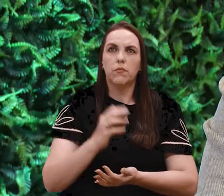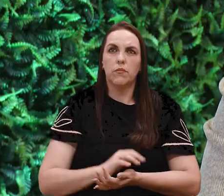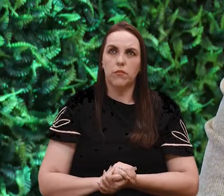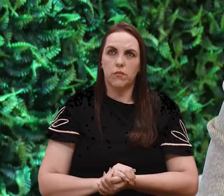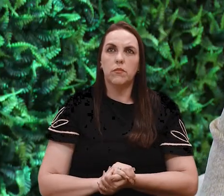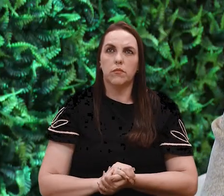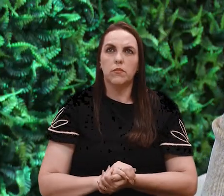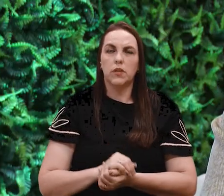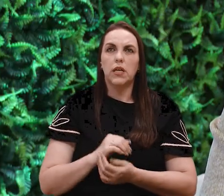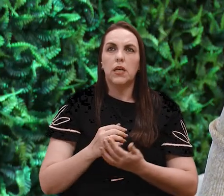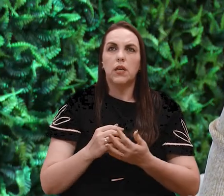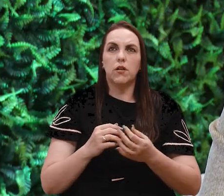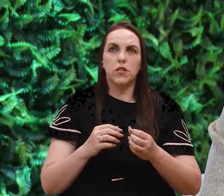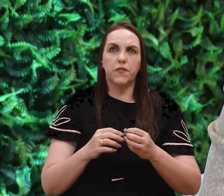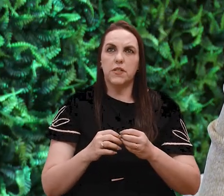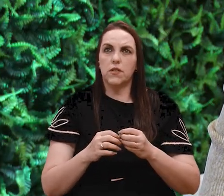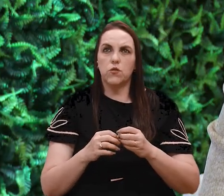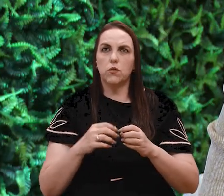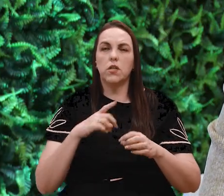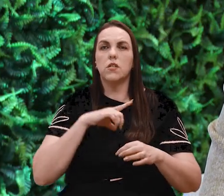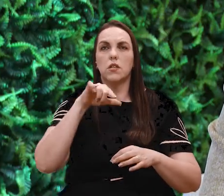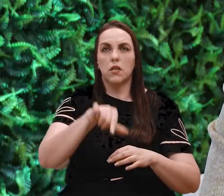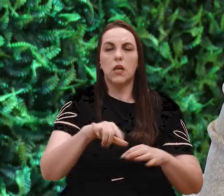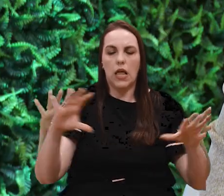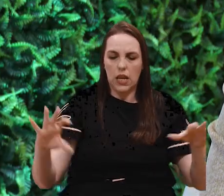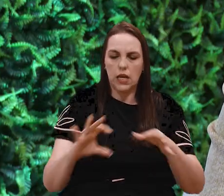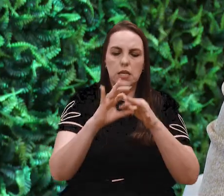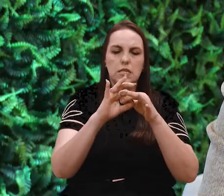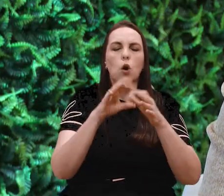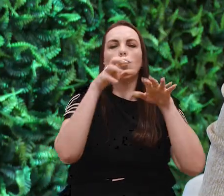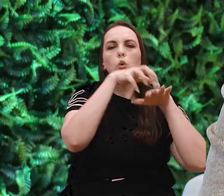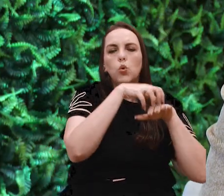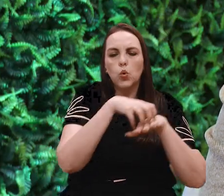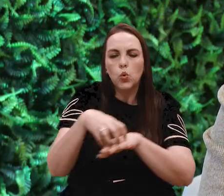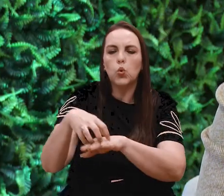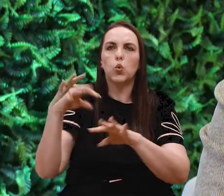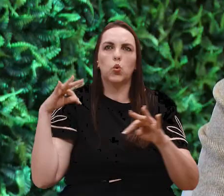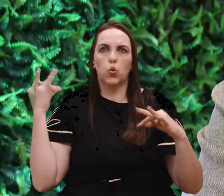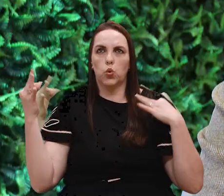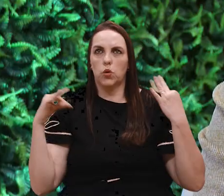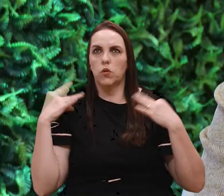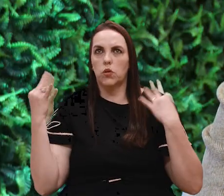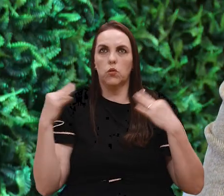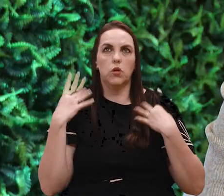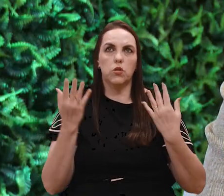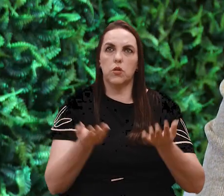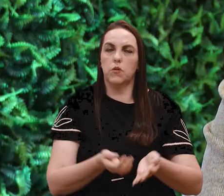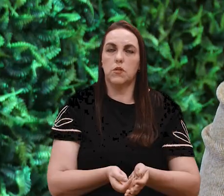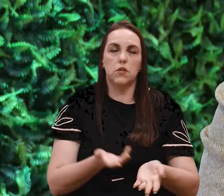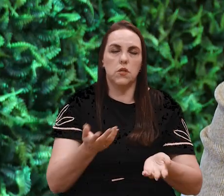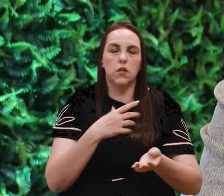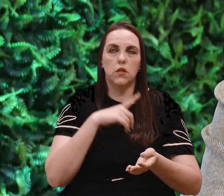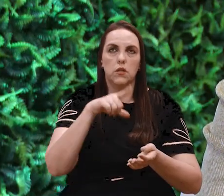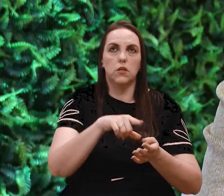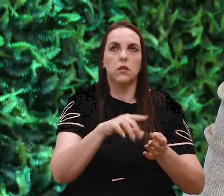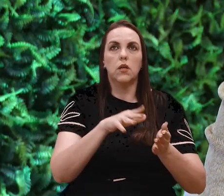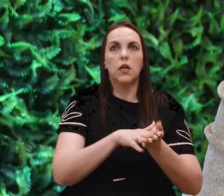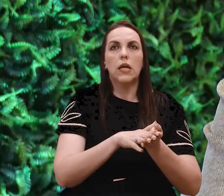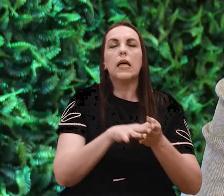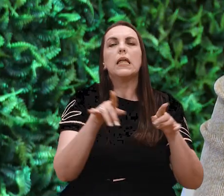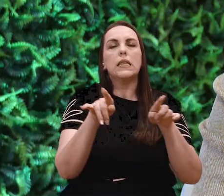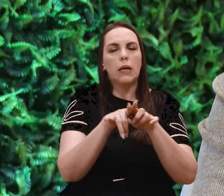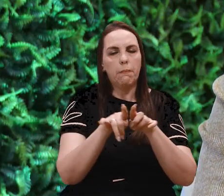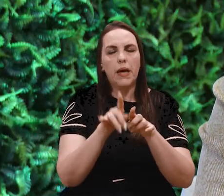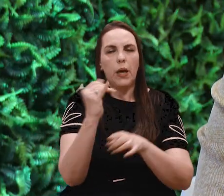via de ligação do Estado, né, que é de escoamento, de turismo e tudo que foi falado. É importante falar que dentro